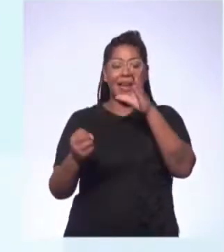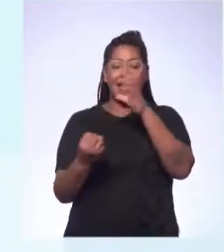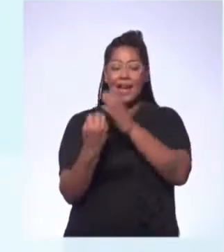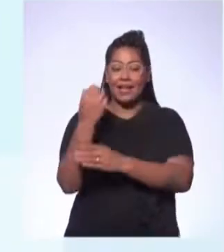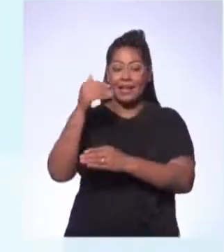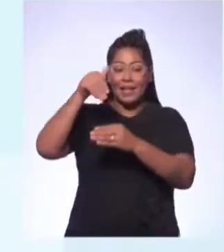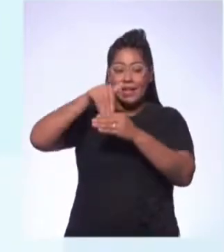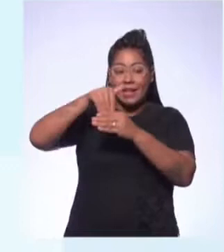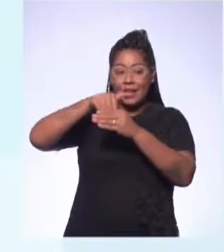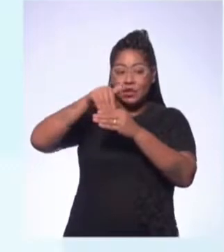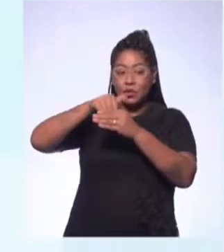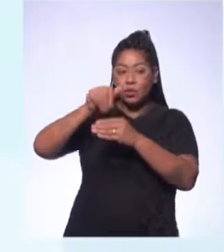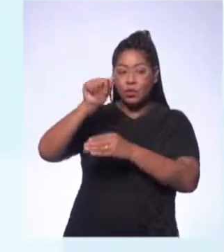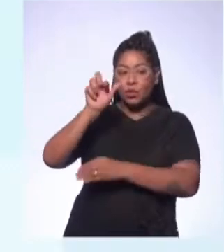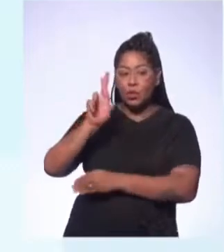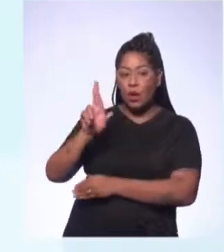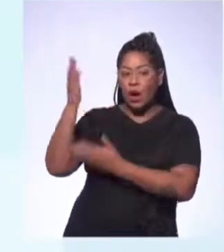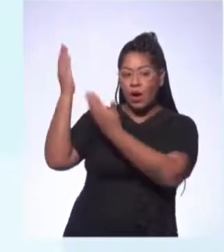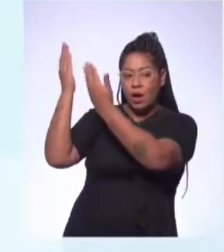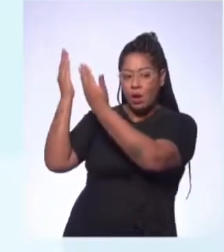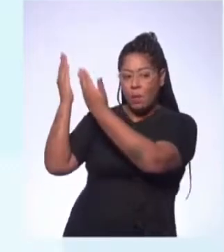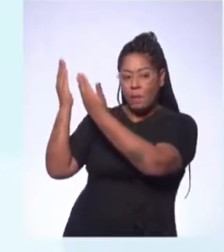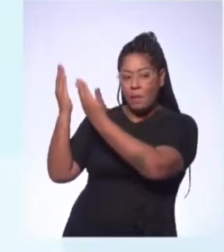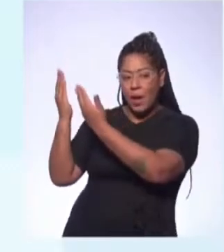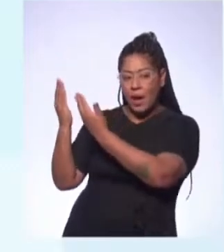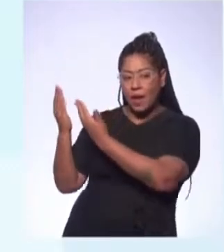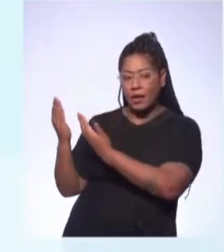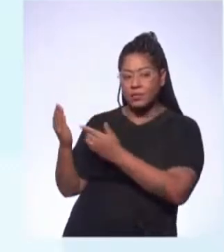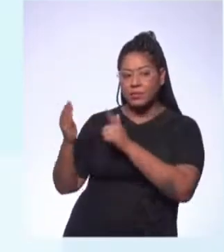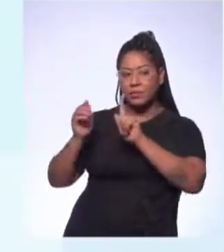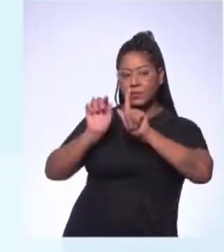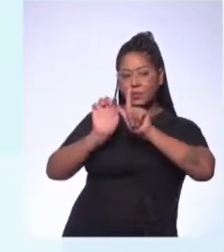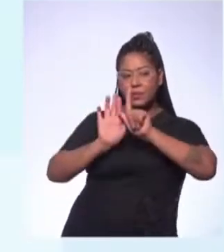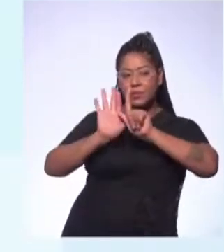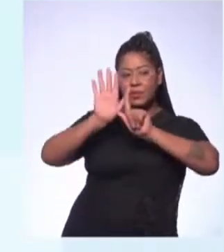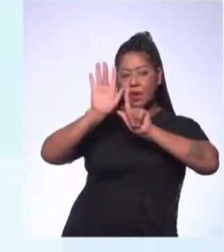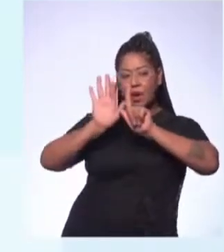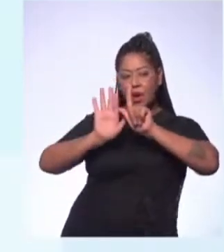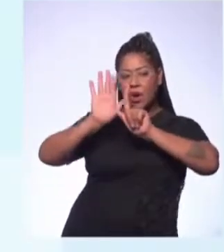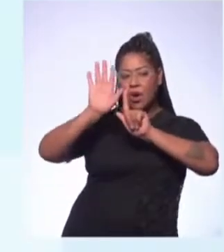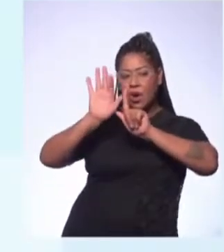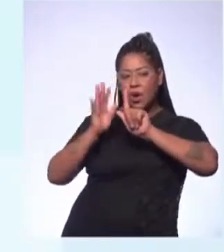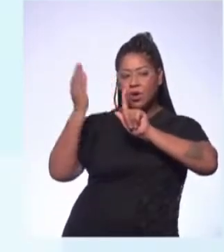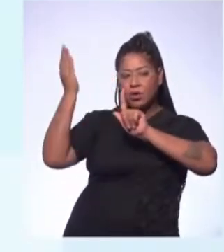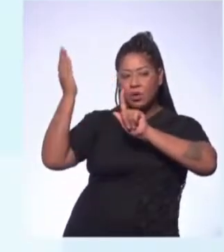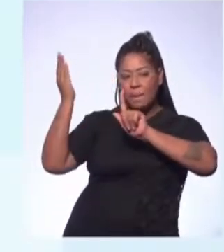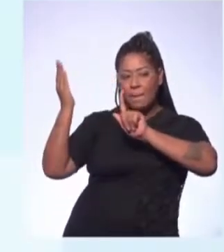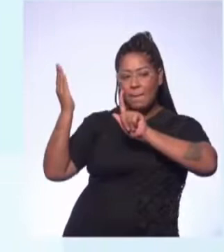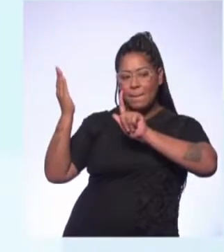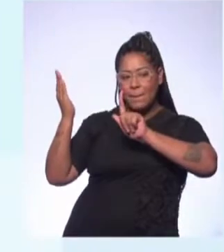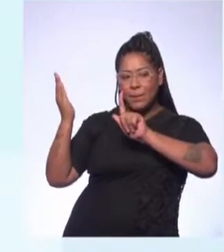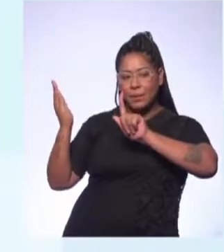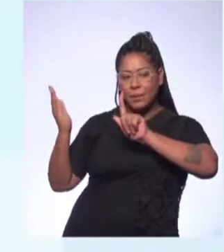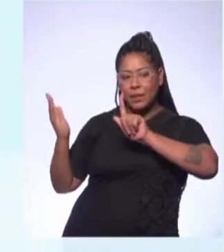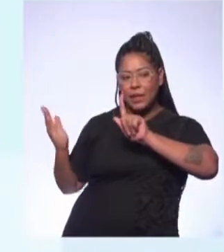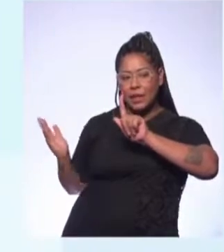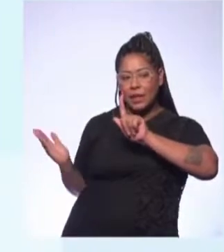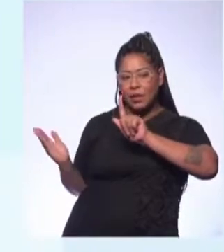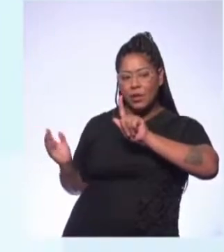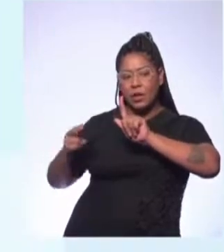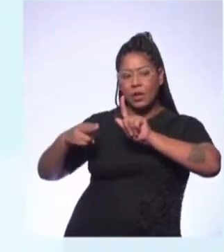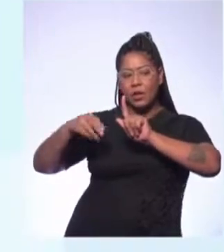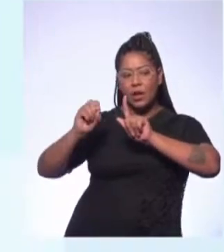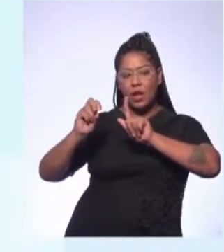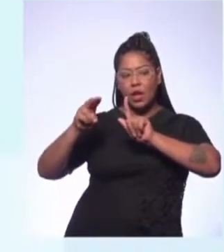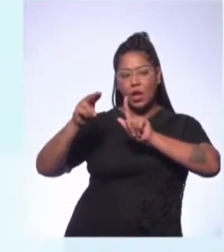tabela periódica, a última coluna da tabela periódica, que é o hélio, o criptônio, o xenônio, o argônio e o